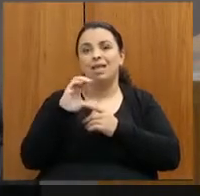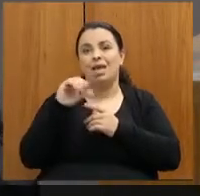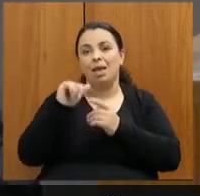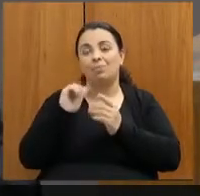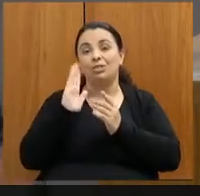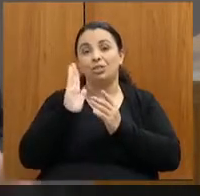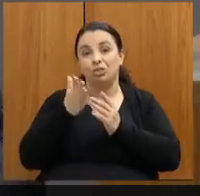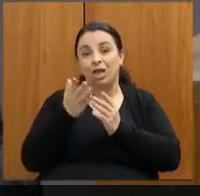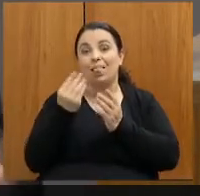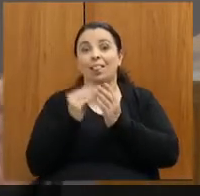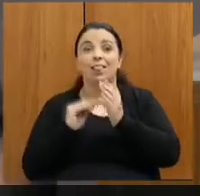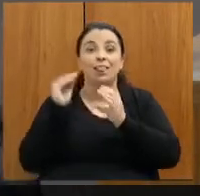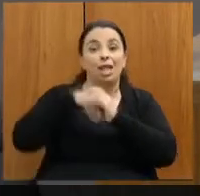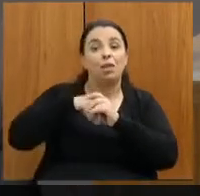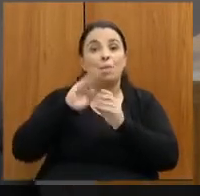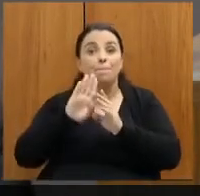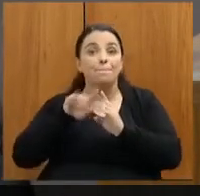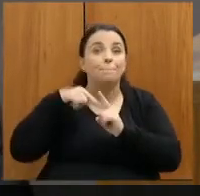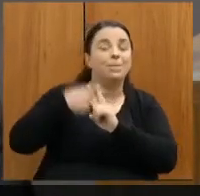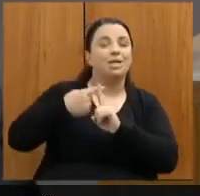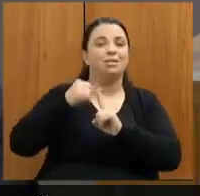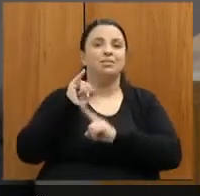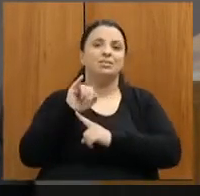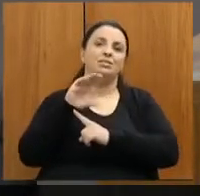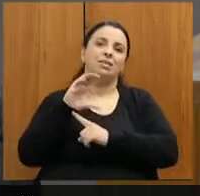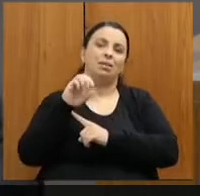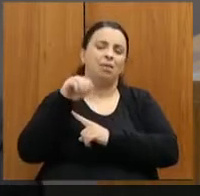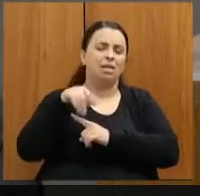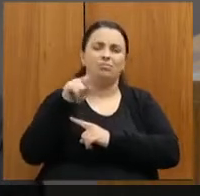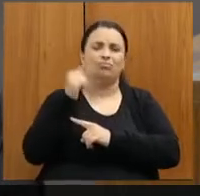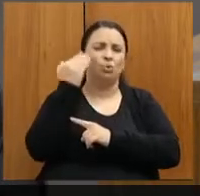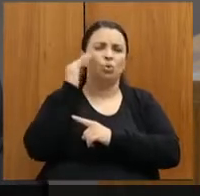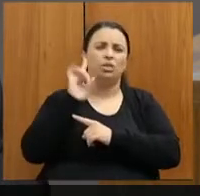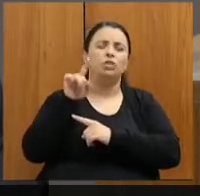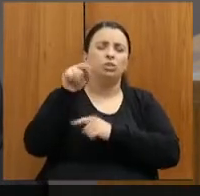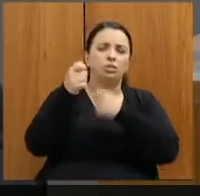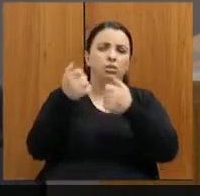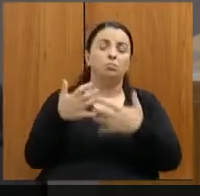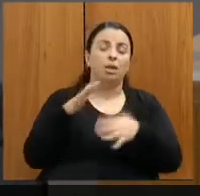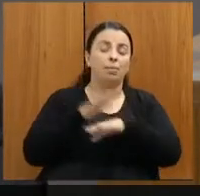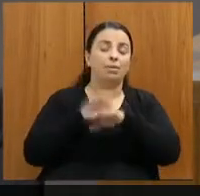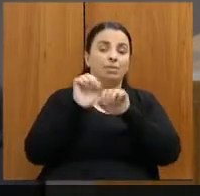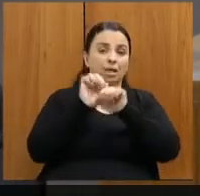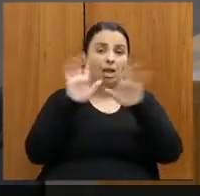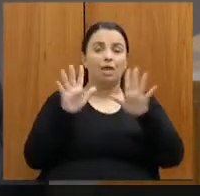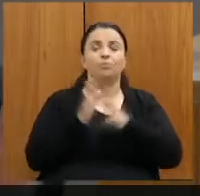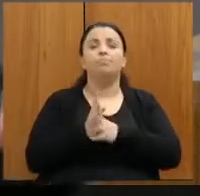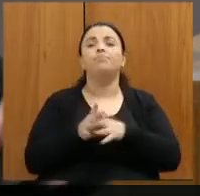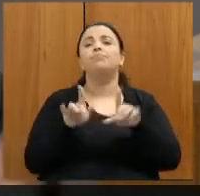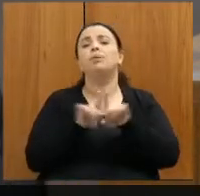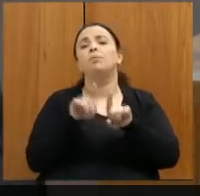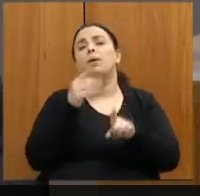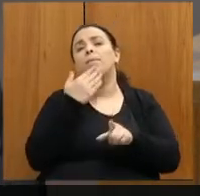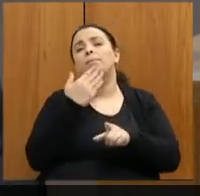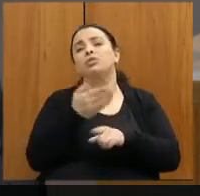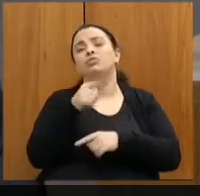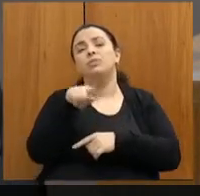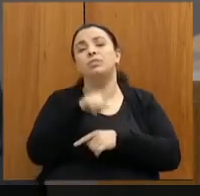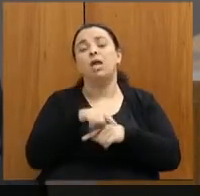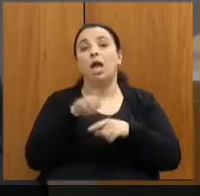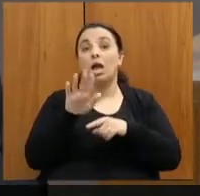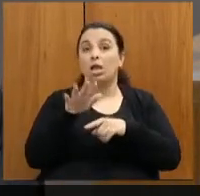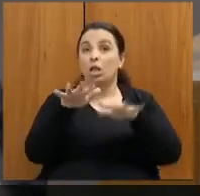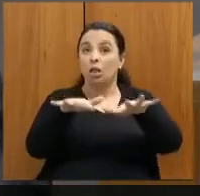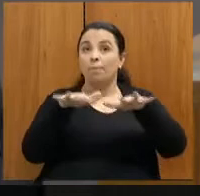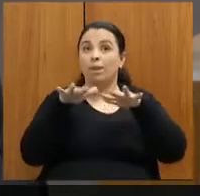esse o ponto que entender melhor ali no combustível tudo ficou tão claro e Presidente gostaria de pedir também show pedisse ordem aqui no